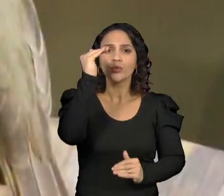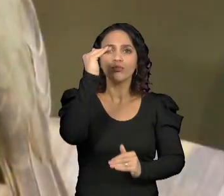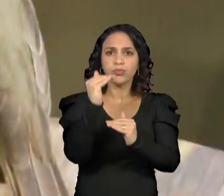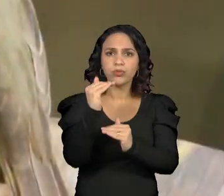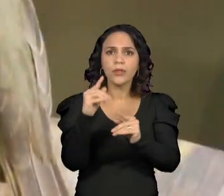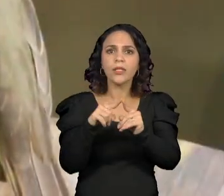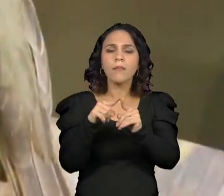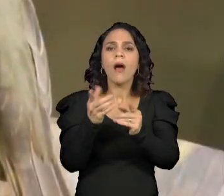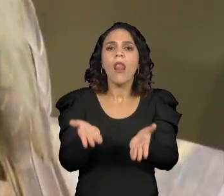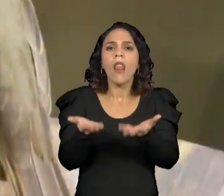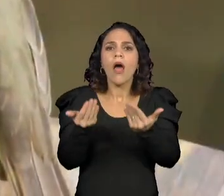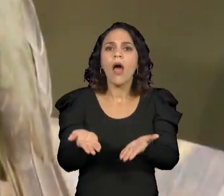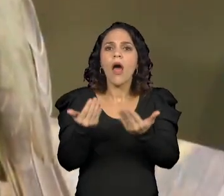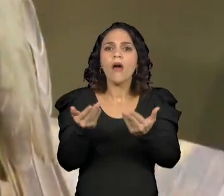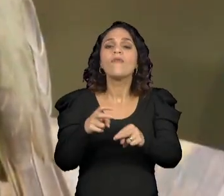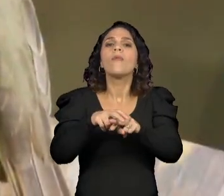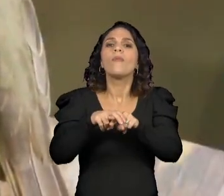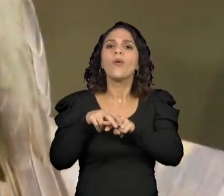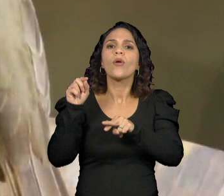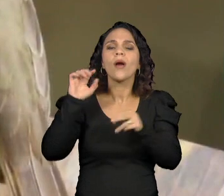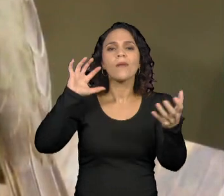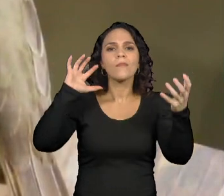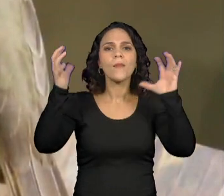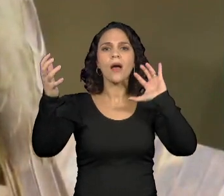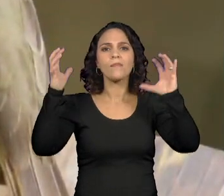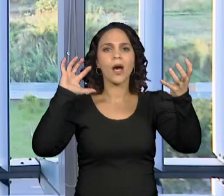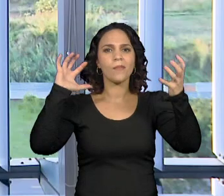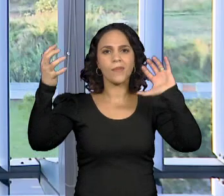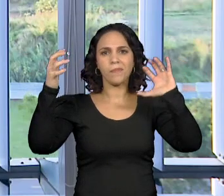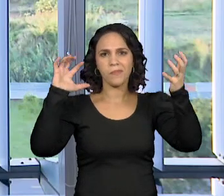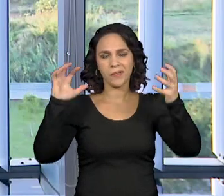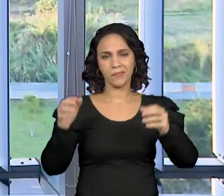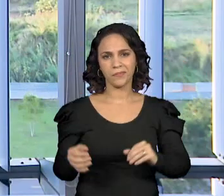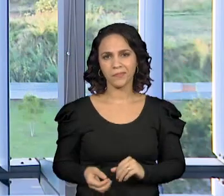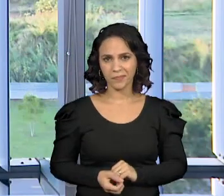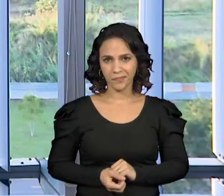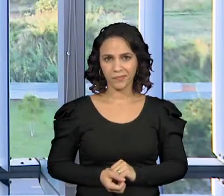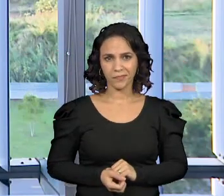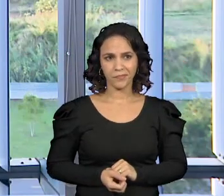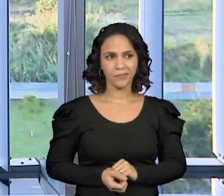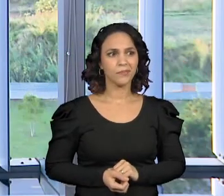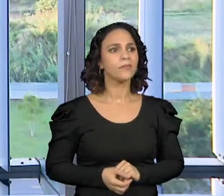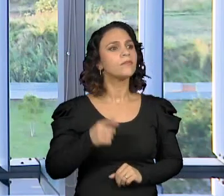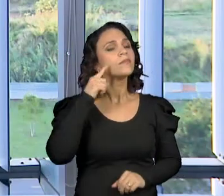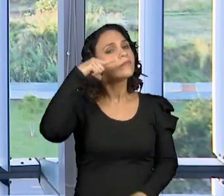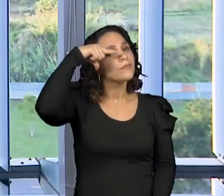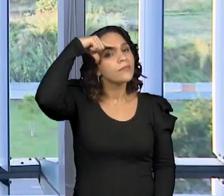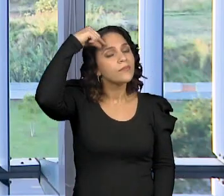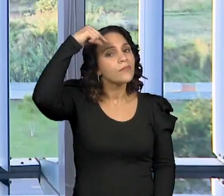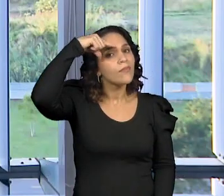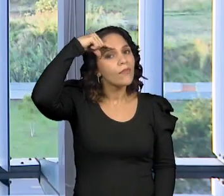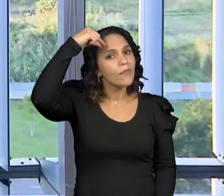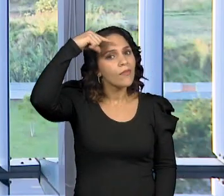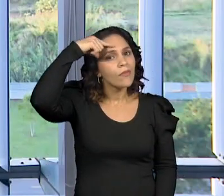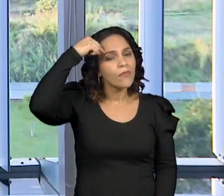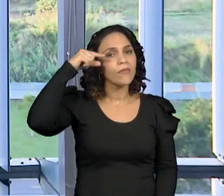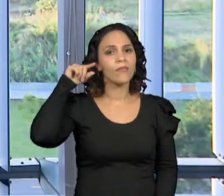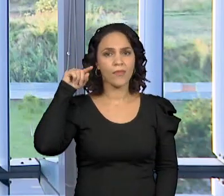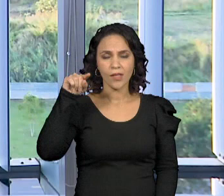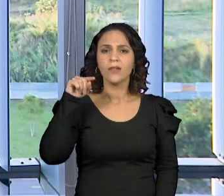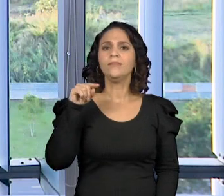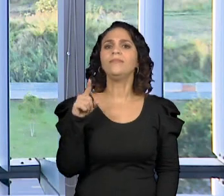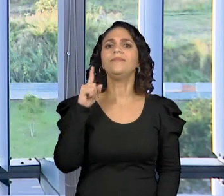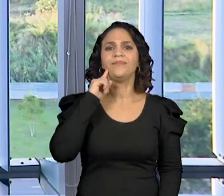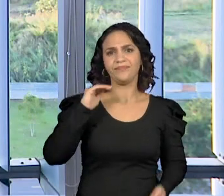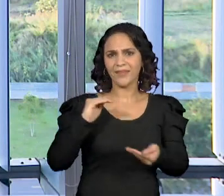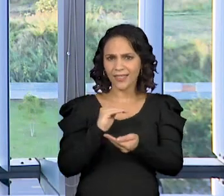peso, em consequência da mudança do clima. O ministro Luiz Roberto Barroso, do Supremo Tribunal